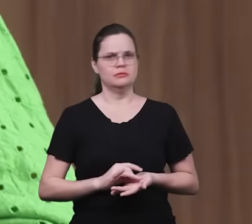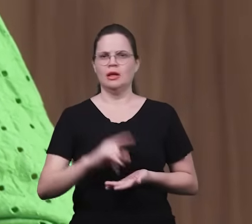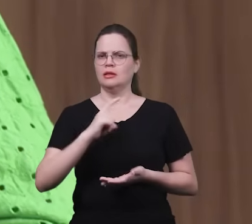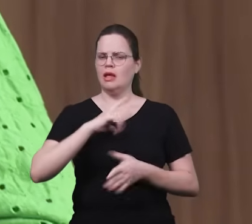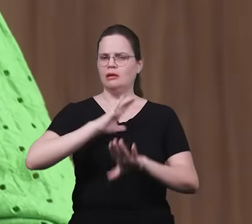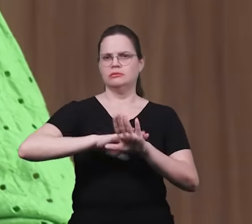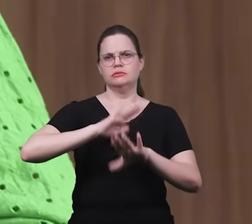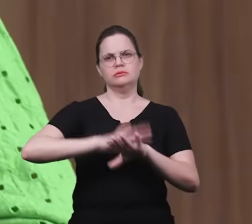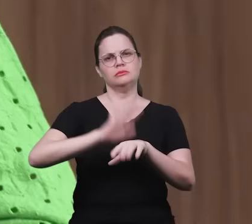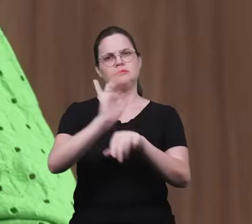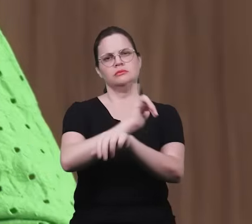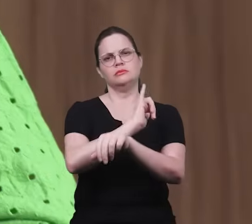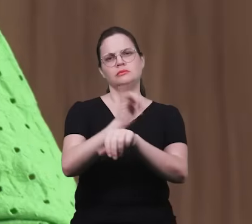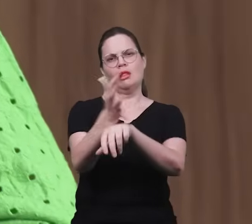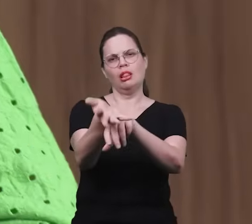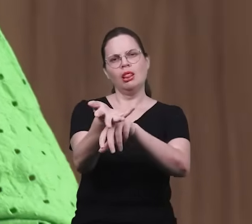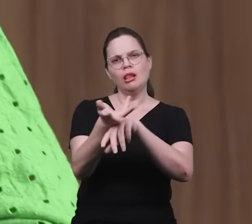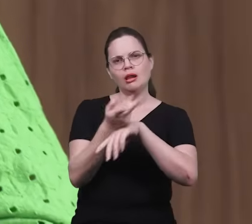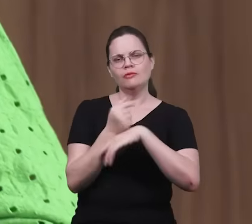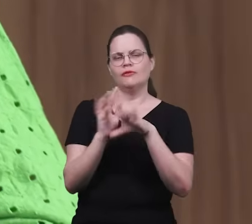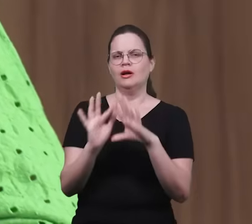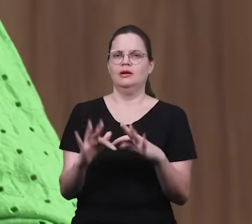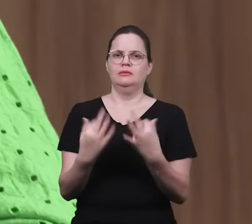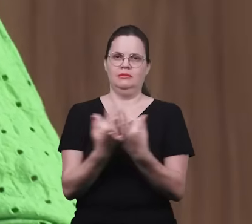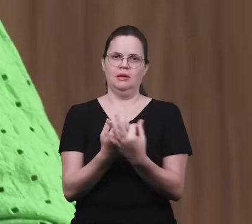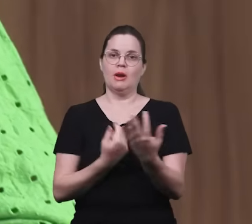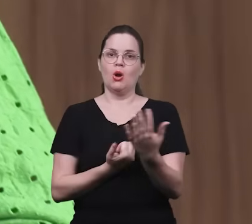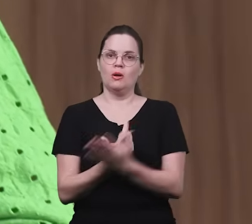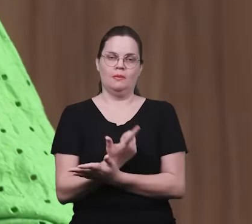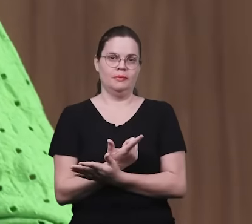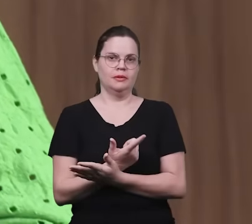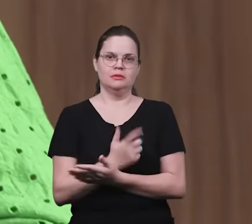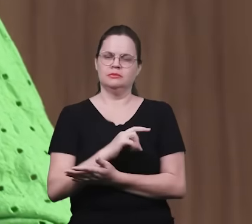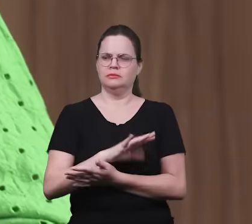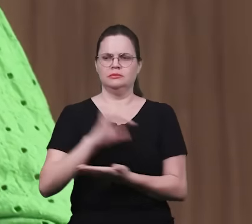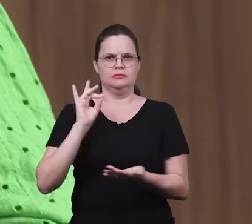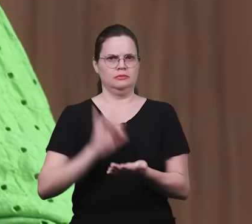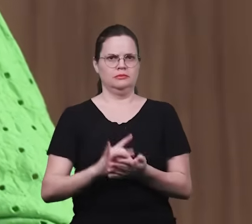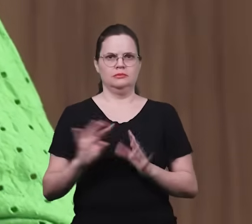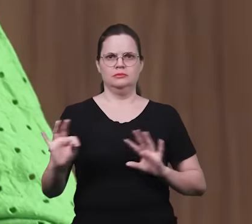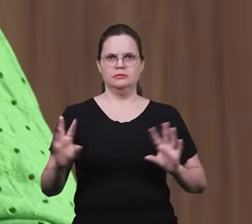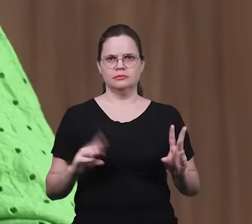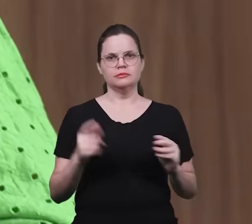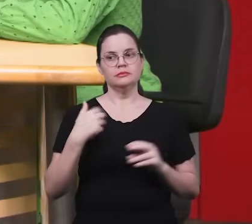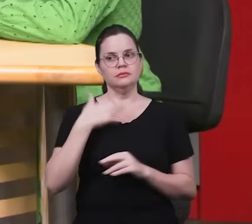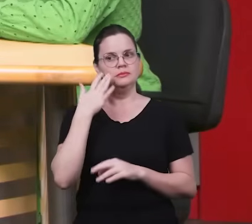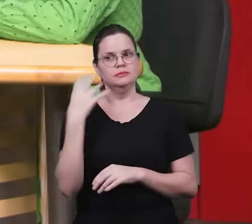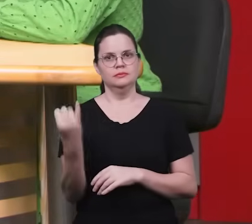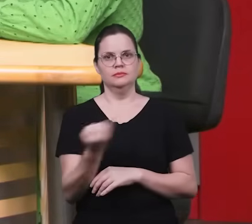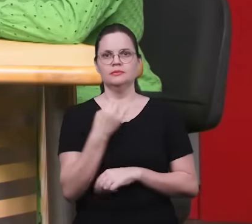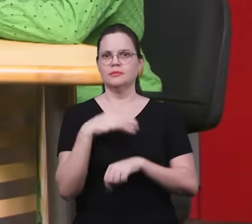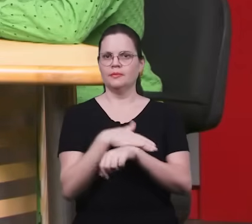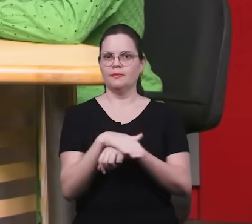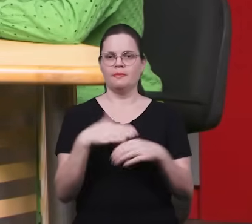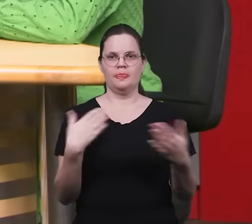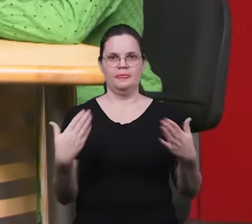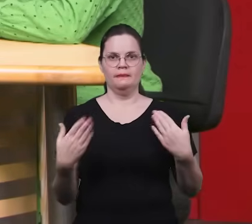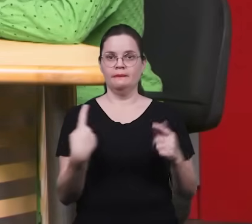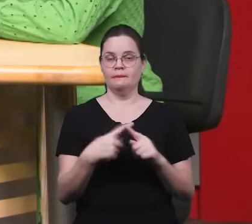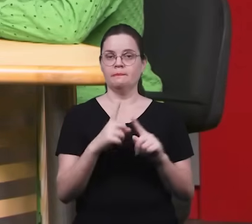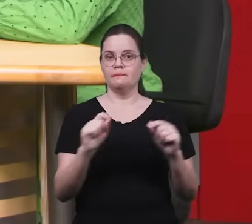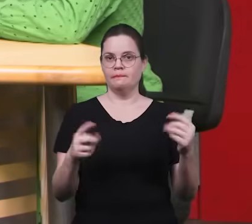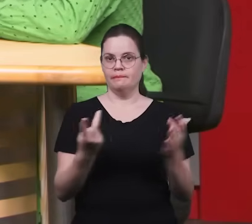estratégia ali para mobilizar a família para aquela compra, né? E eu acho que isso é muito importante conversar porque